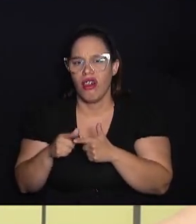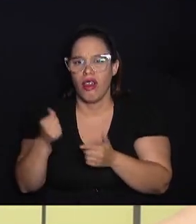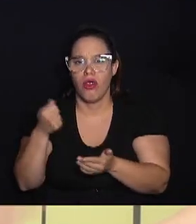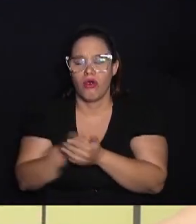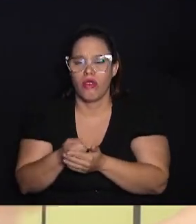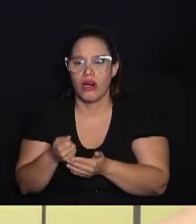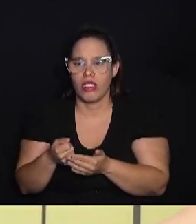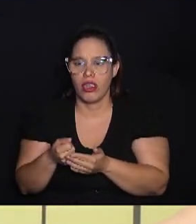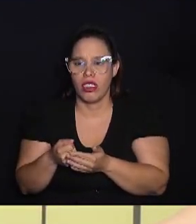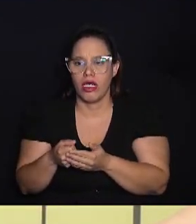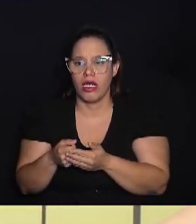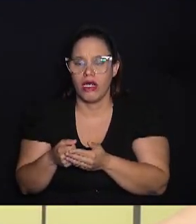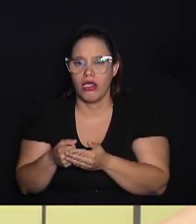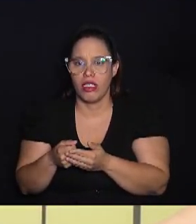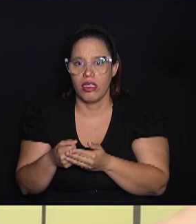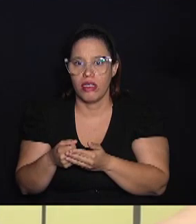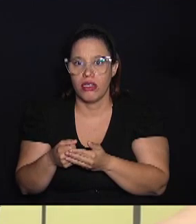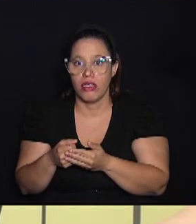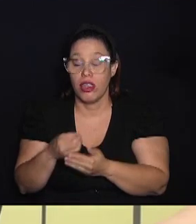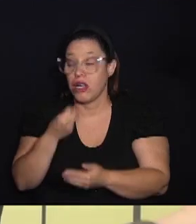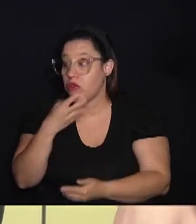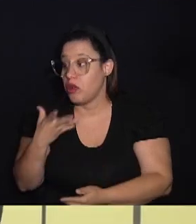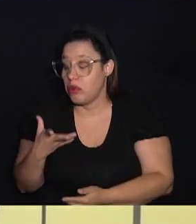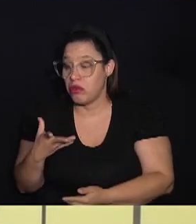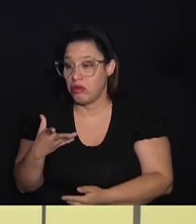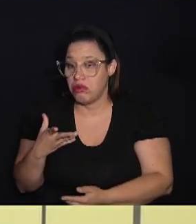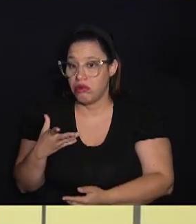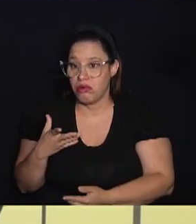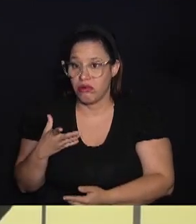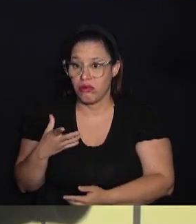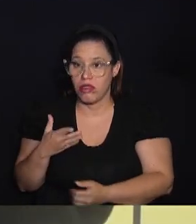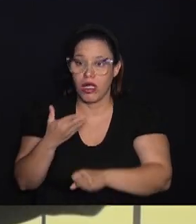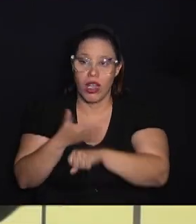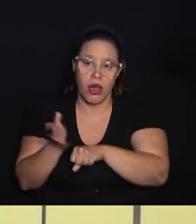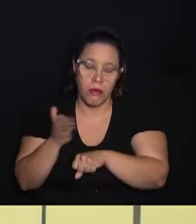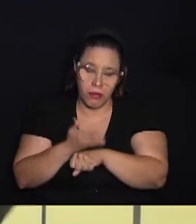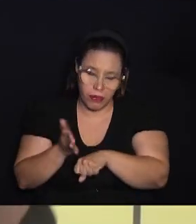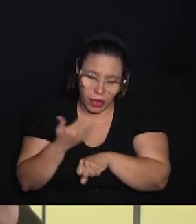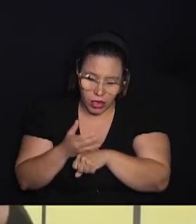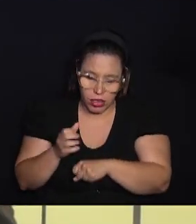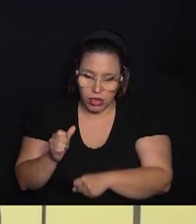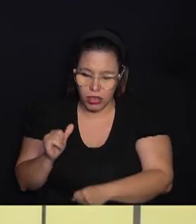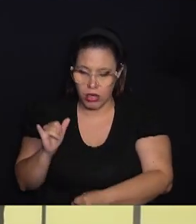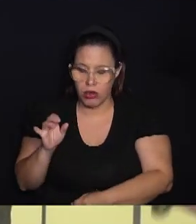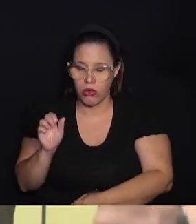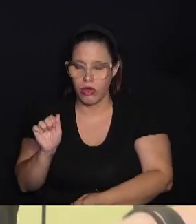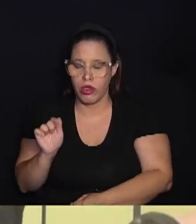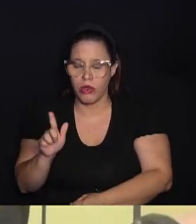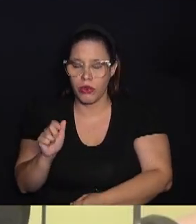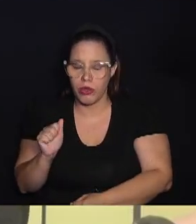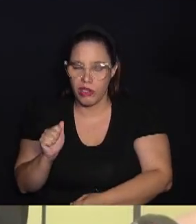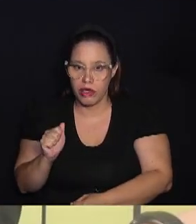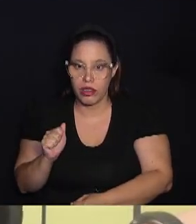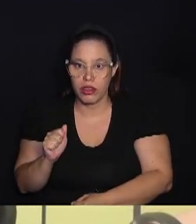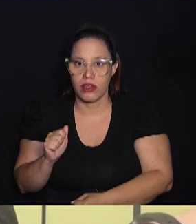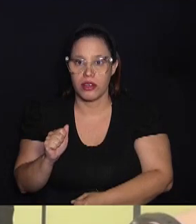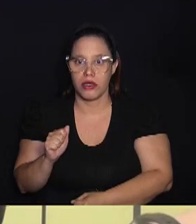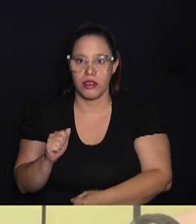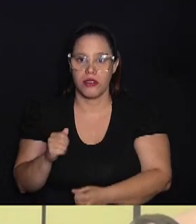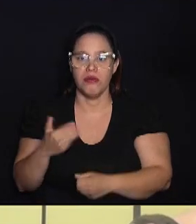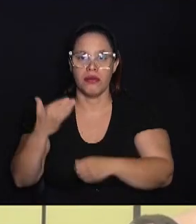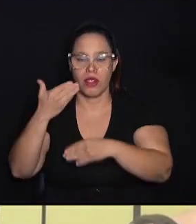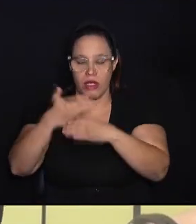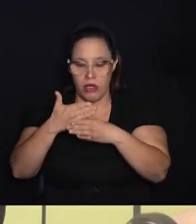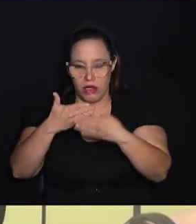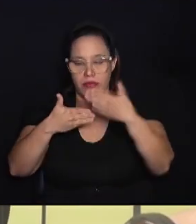isso vai ser solucionado agora se for eficiente Quando que a prática do yoga e das outras racionalidades médicas eh são construções como